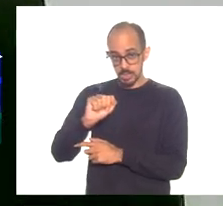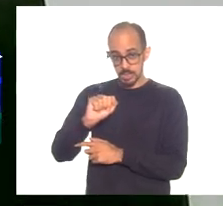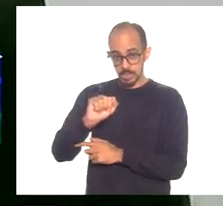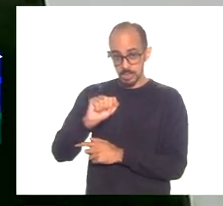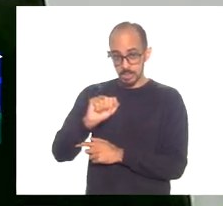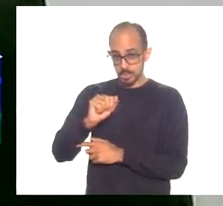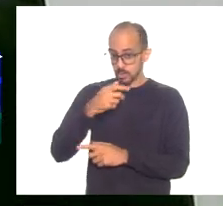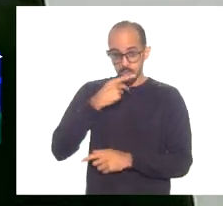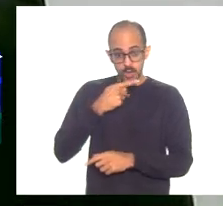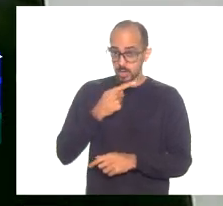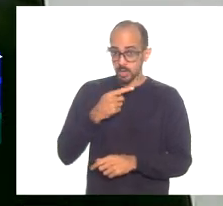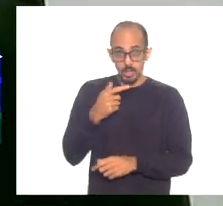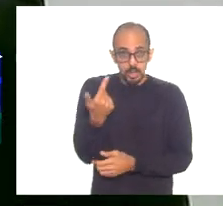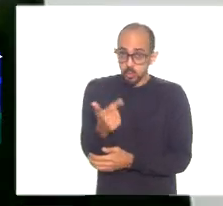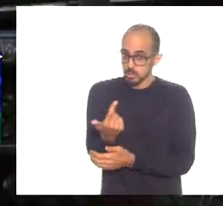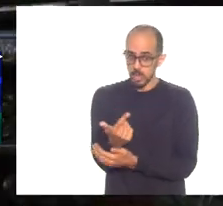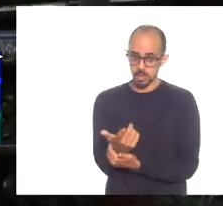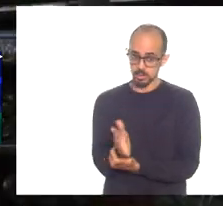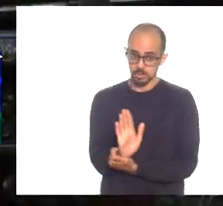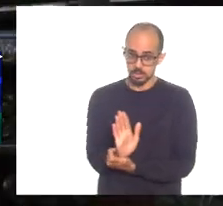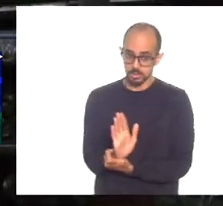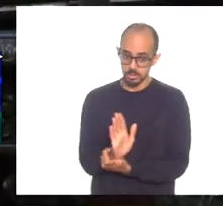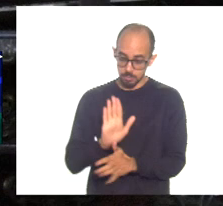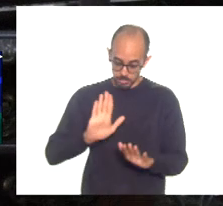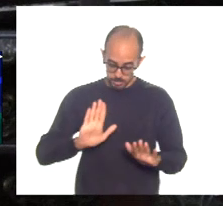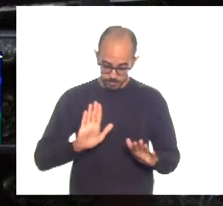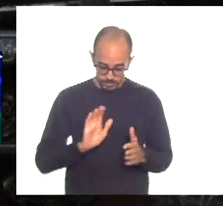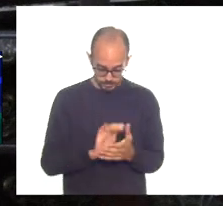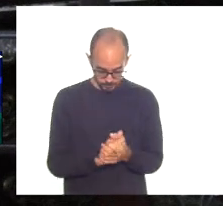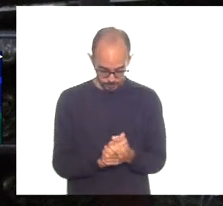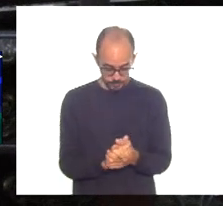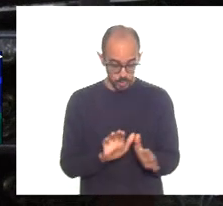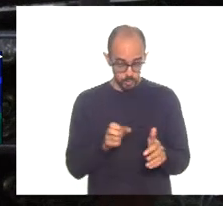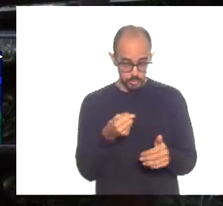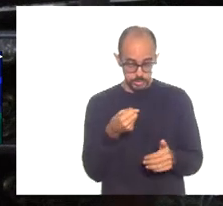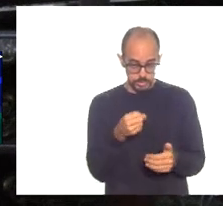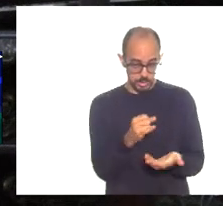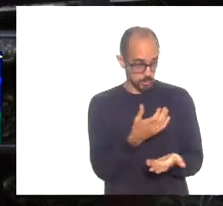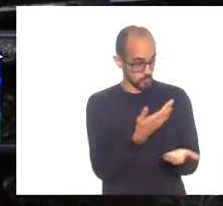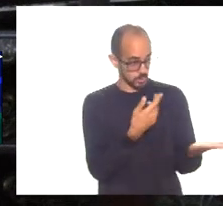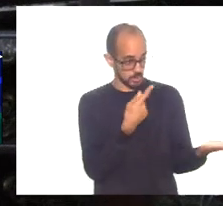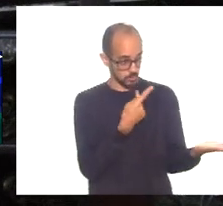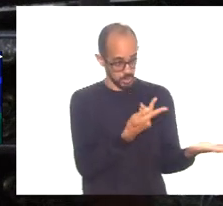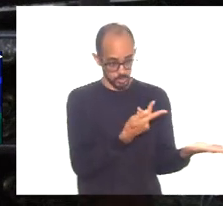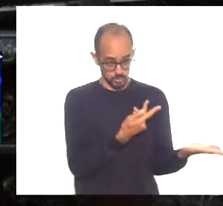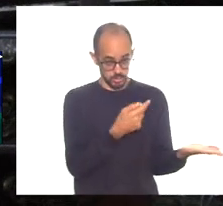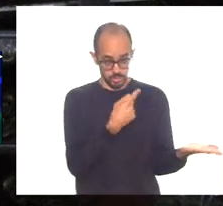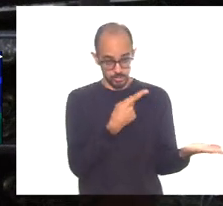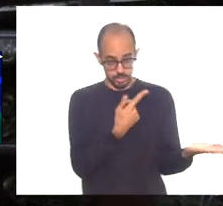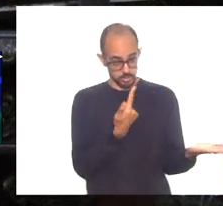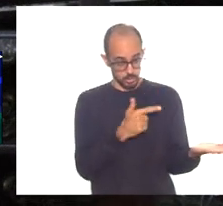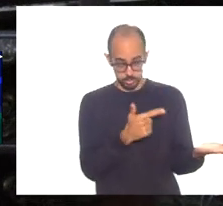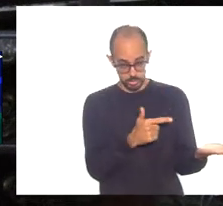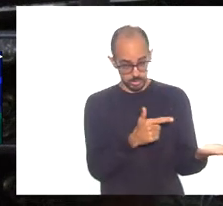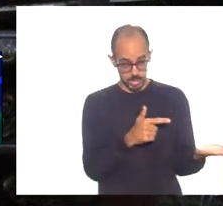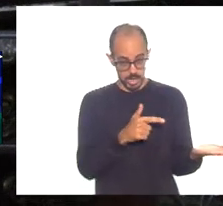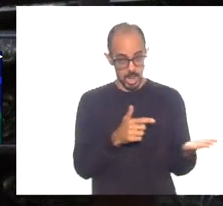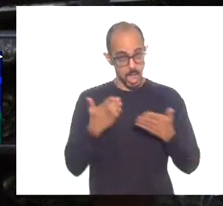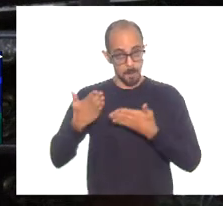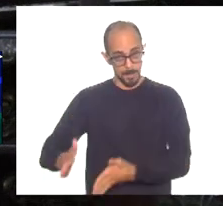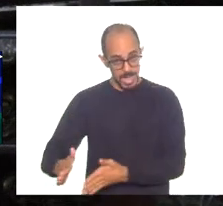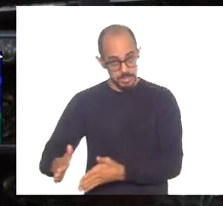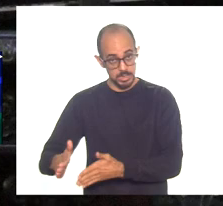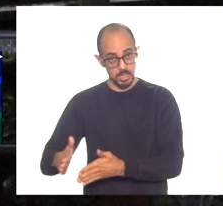não ameaça parlamentar a não não mas tá dizendo que o governador não ameaçou parlamentar sim ou